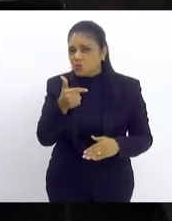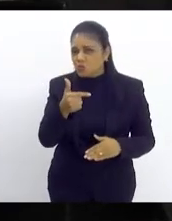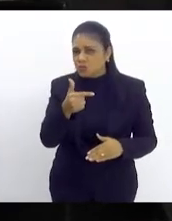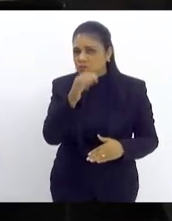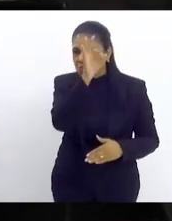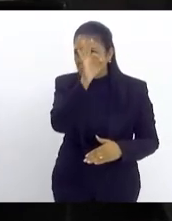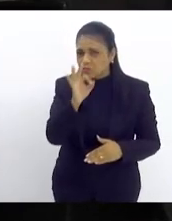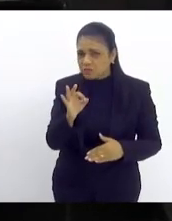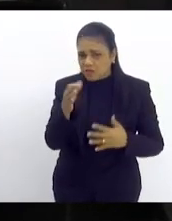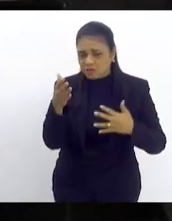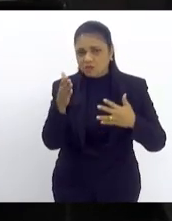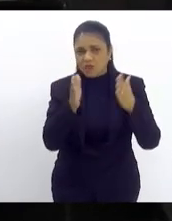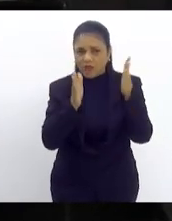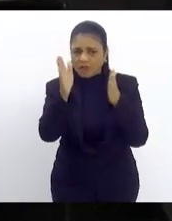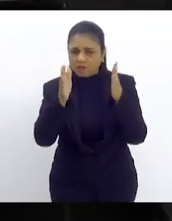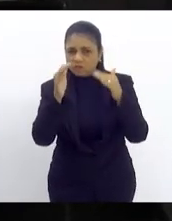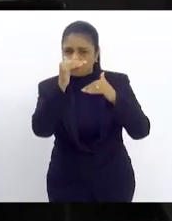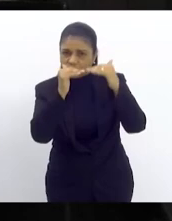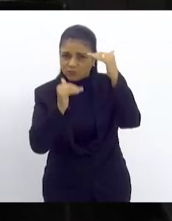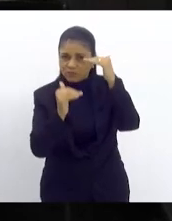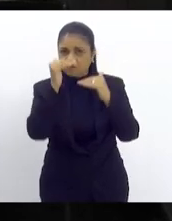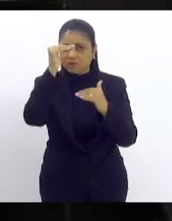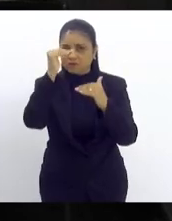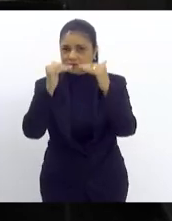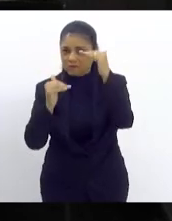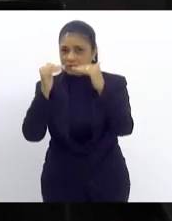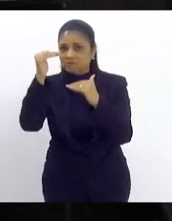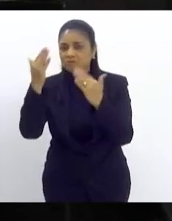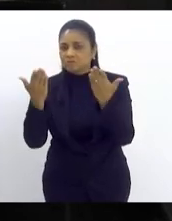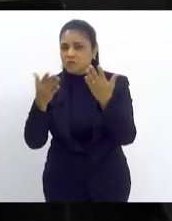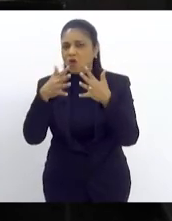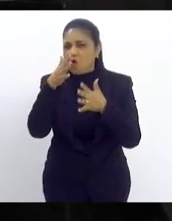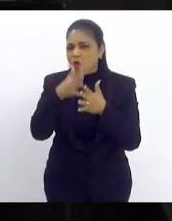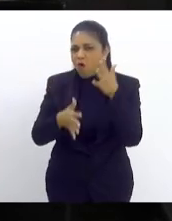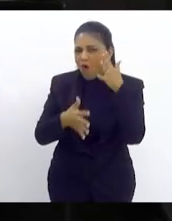interstício entre os níveis uma completa confusão